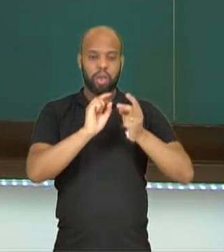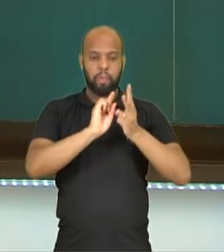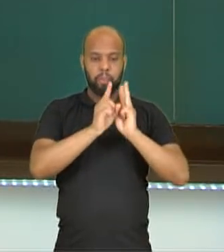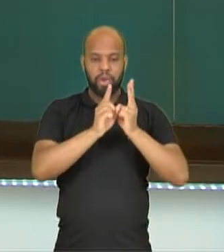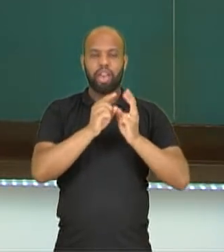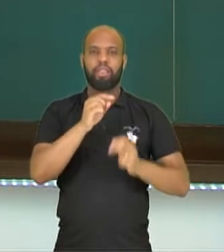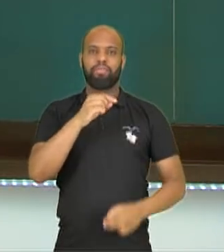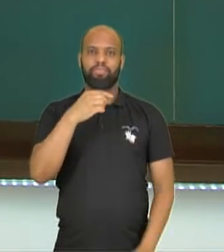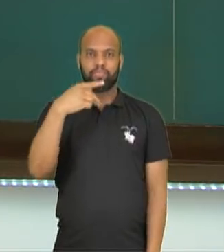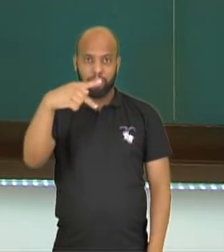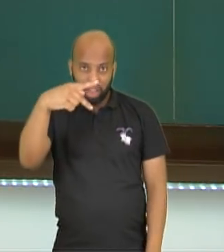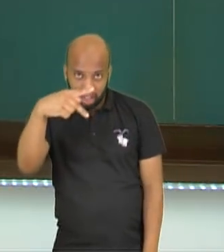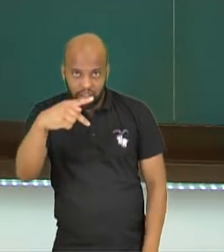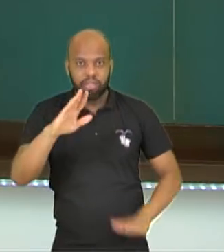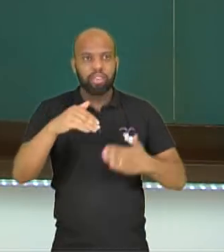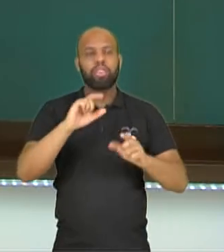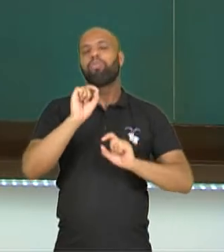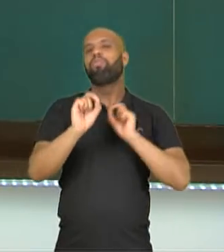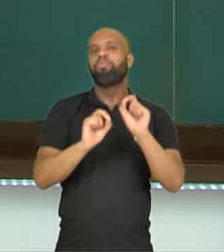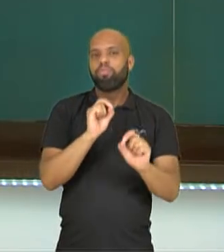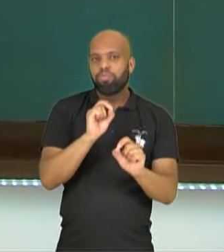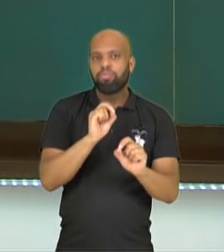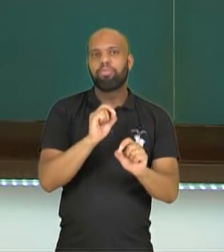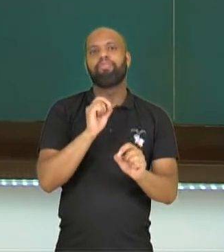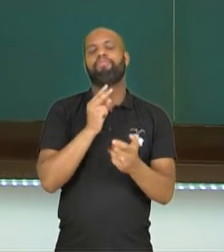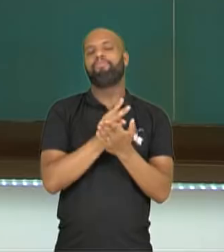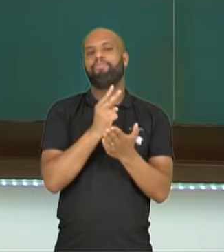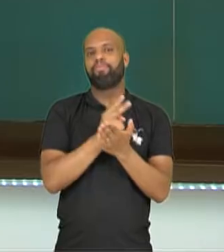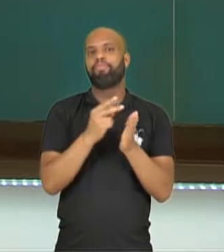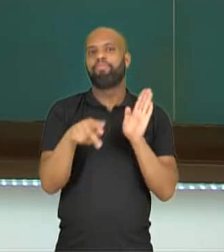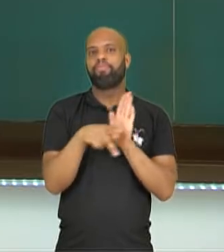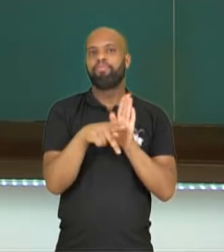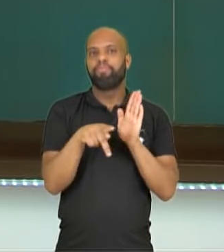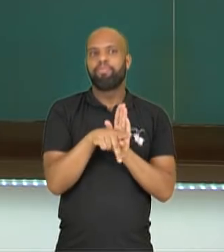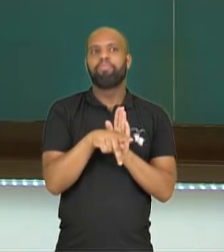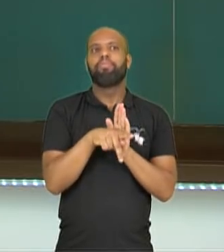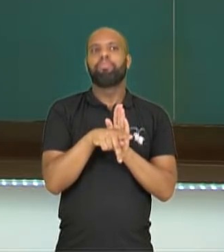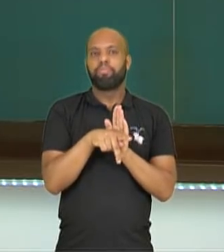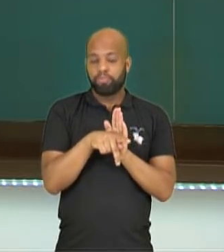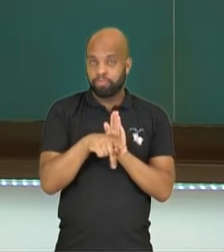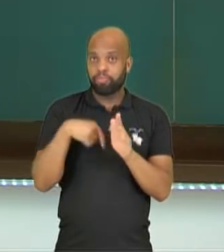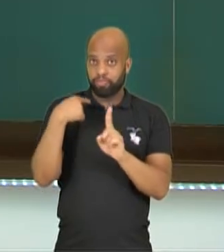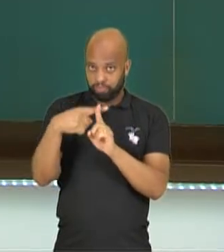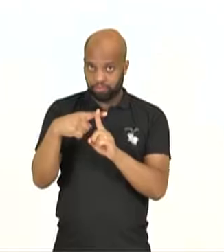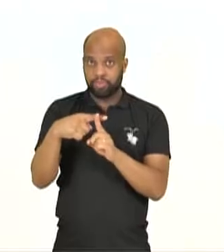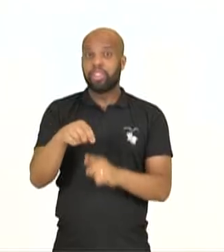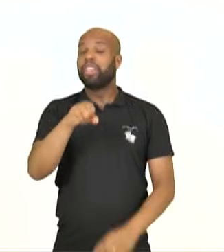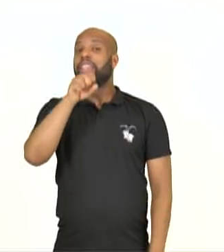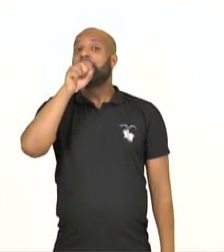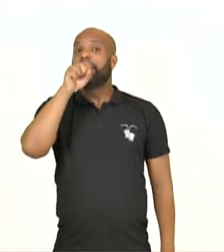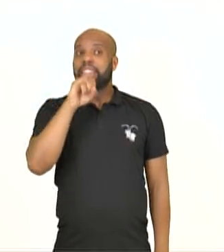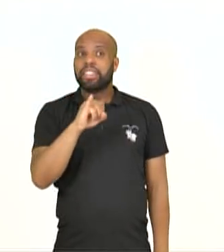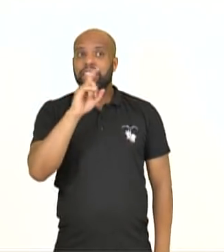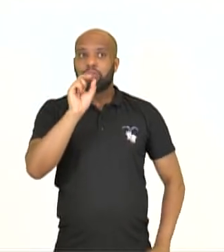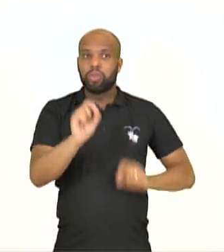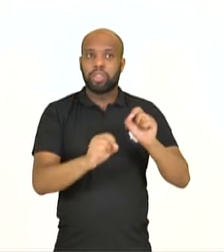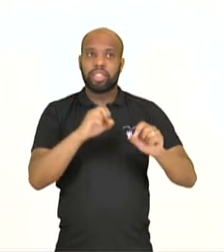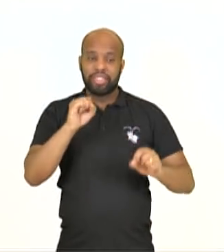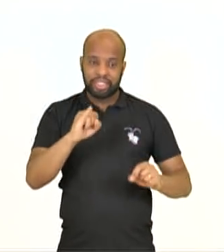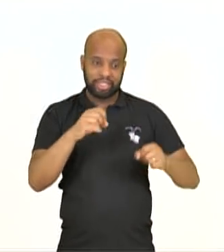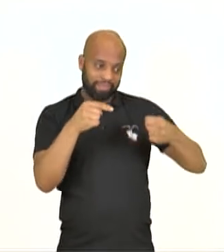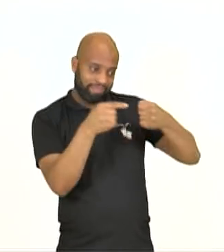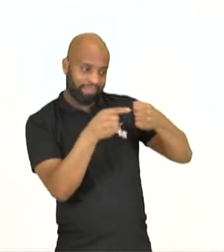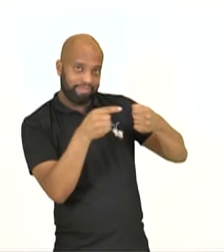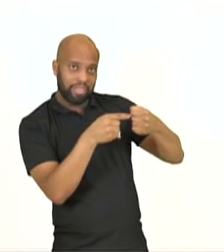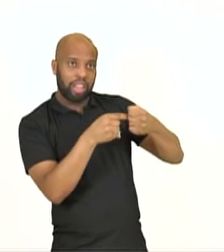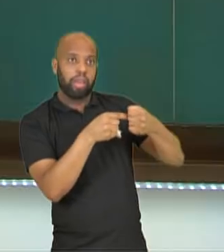vezes. Sinais iguais dá sempre mais. Quando a base é positiva e o expoente é par, também dá mais. Quando a base é